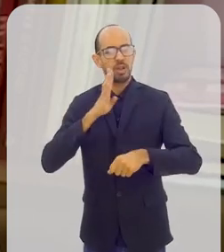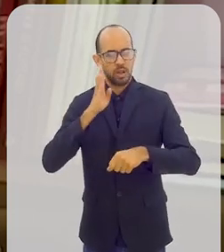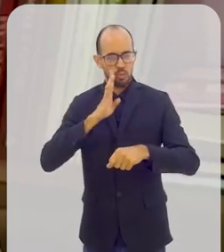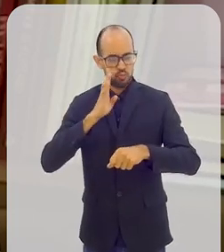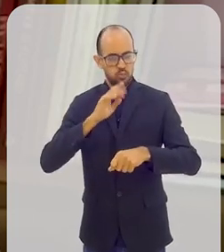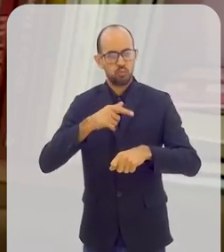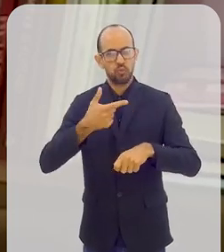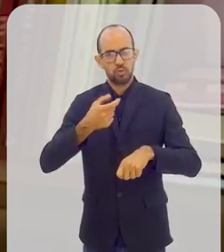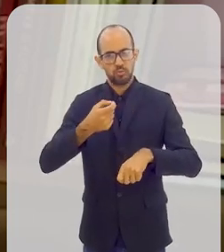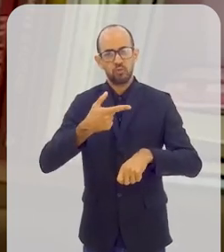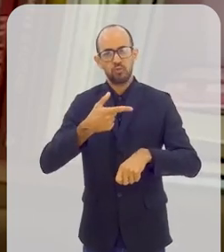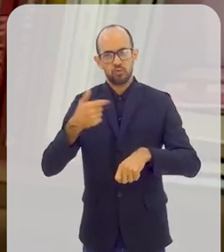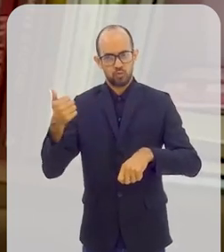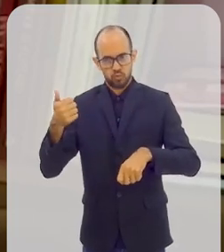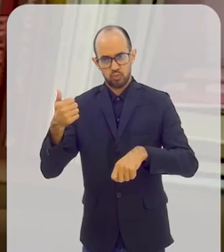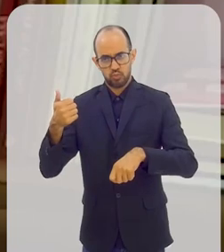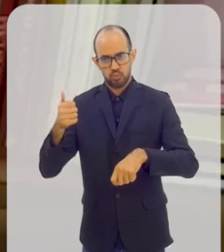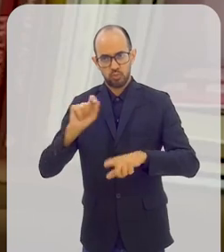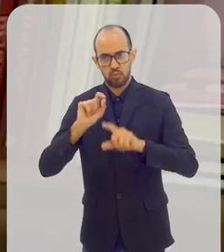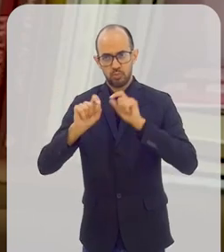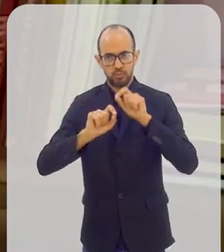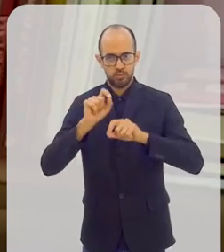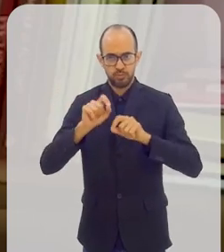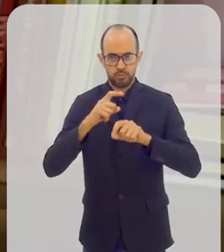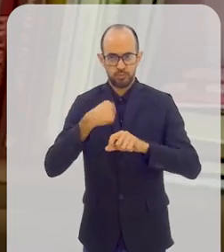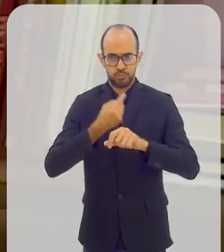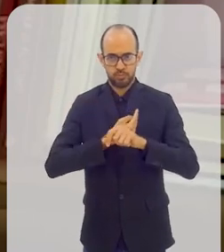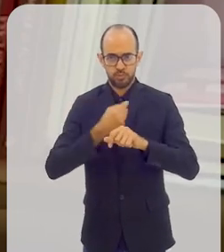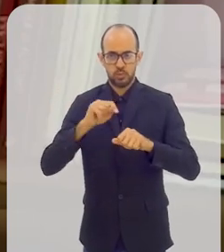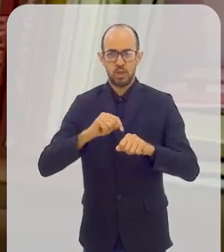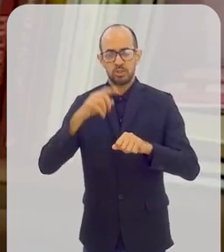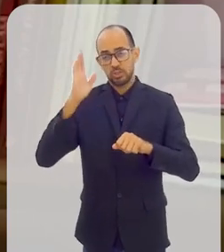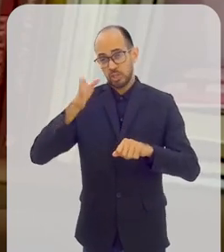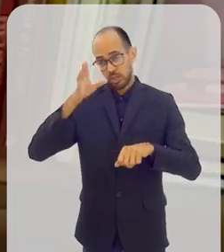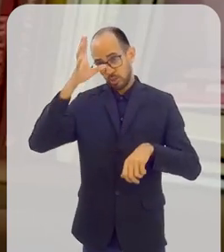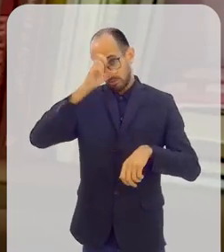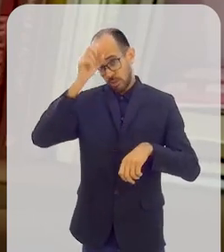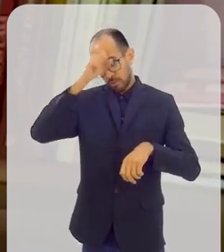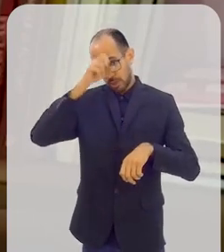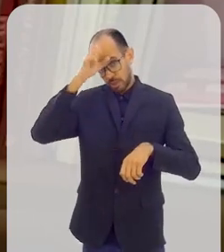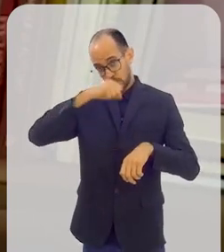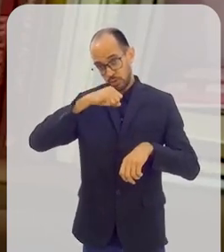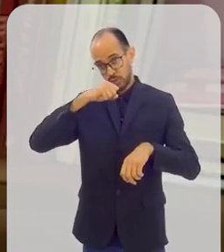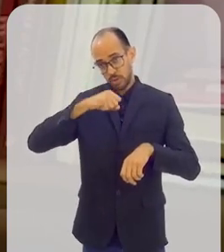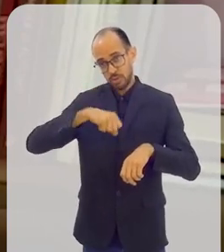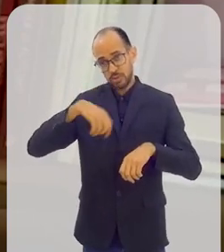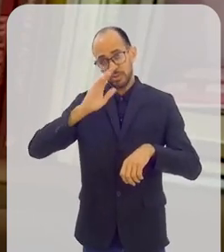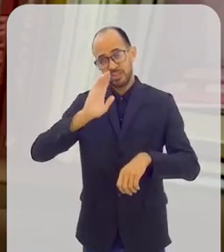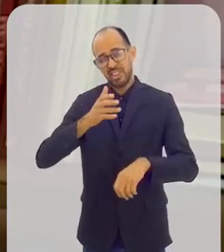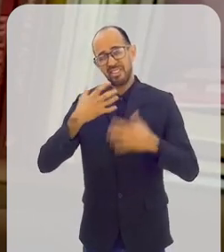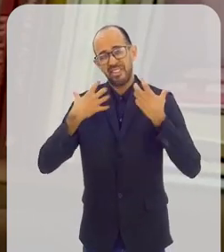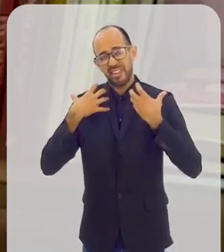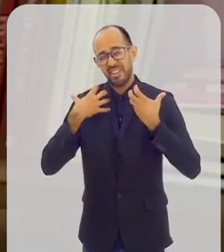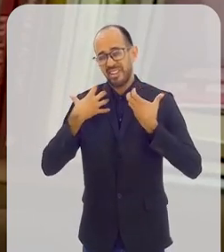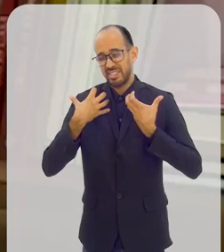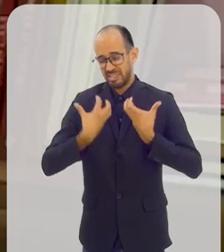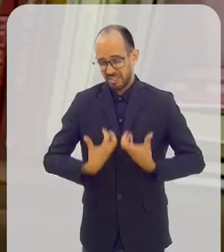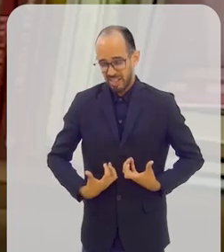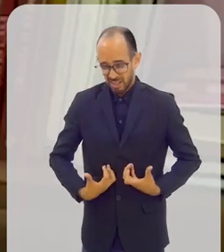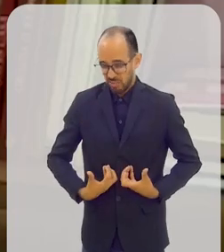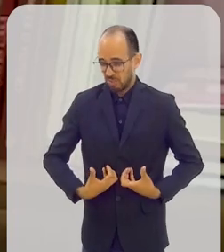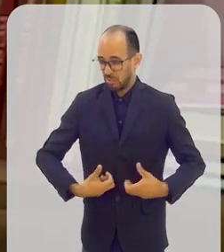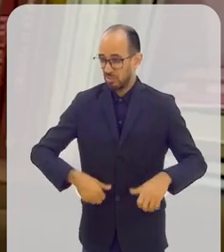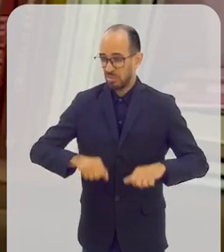legal. Em 2021, a gente já tinha aprendido isso e já estava cansado